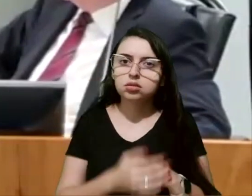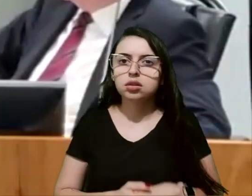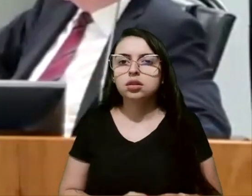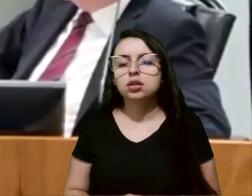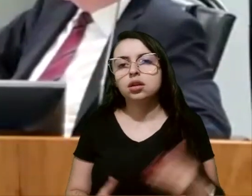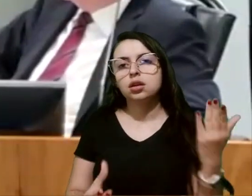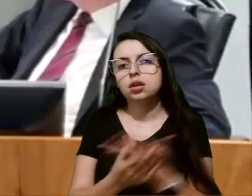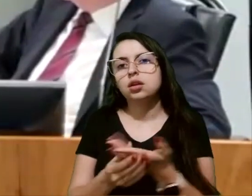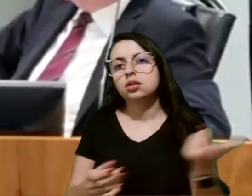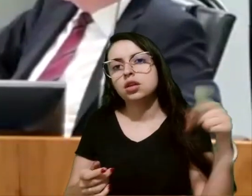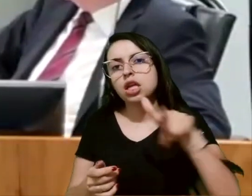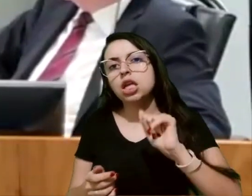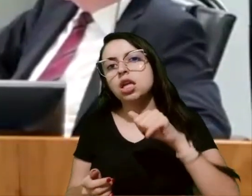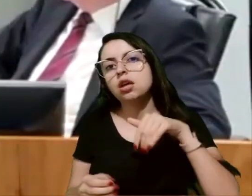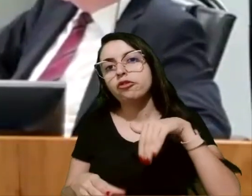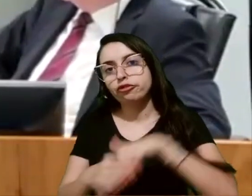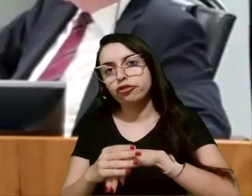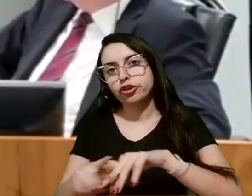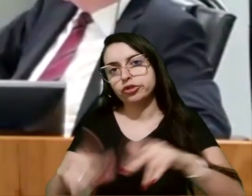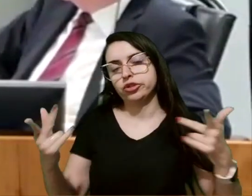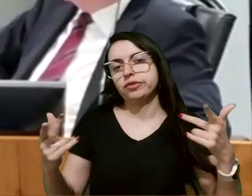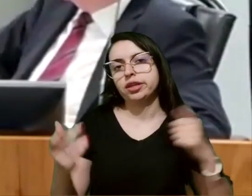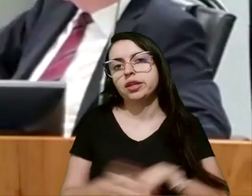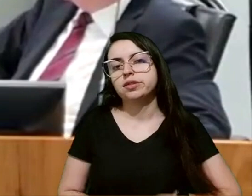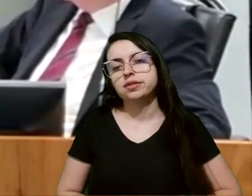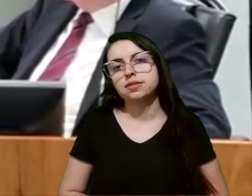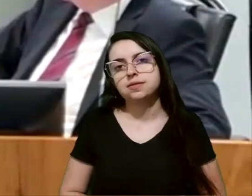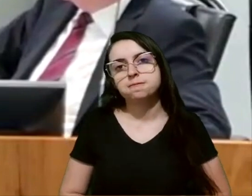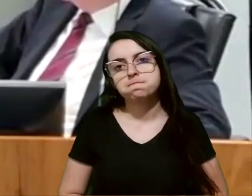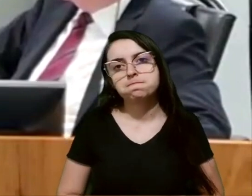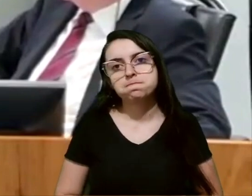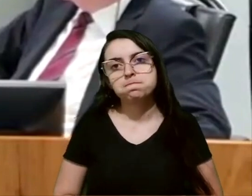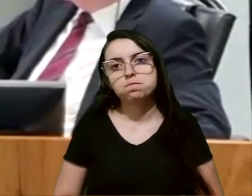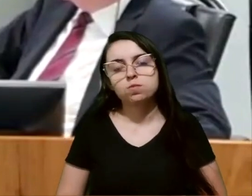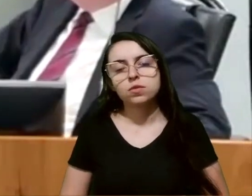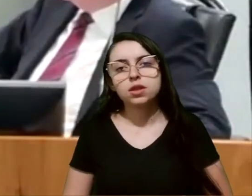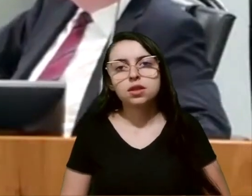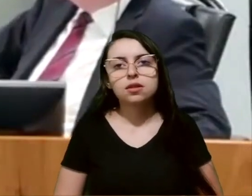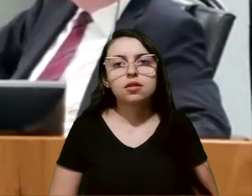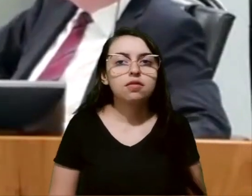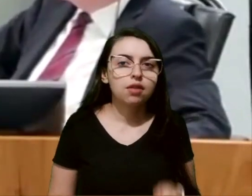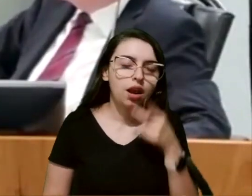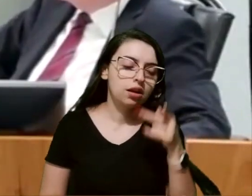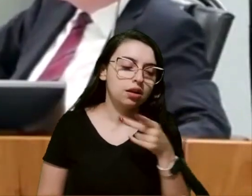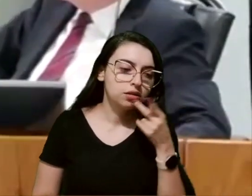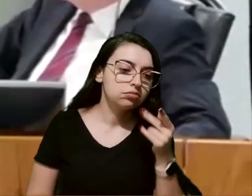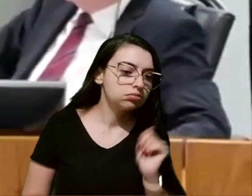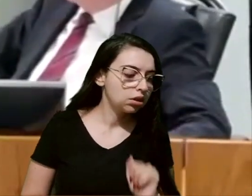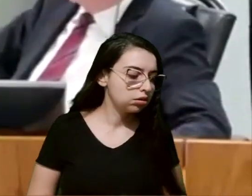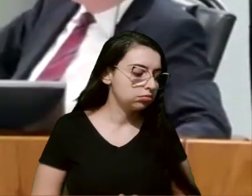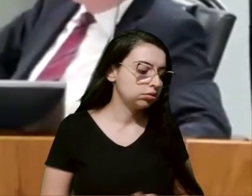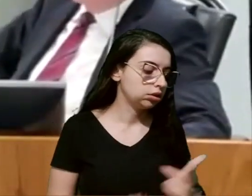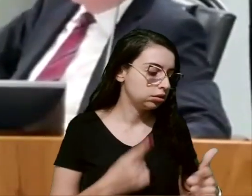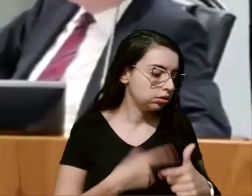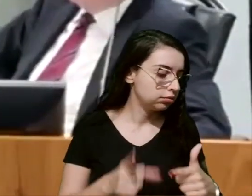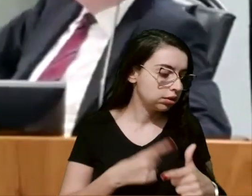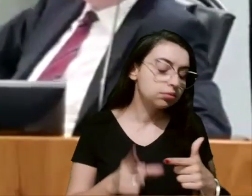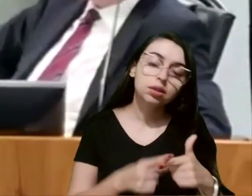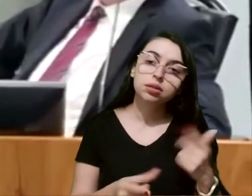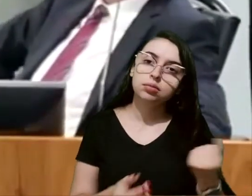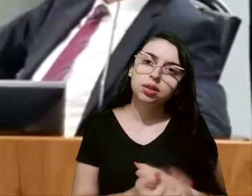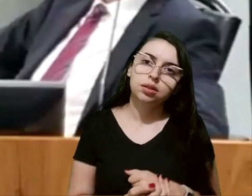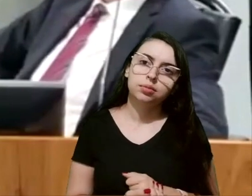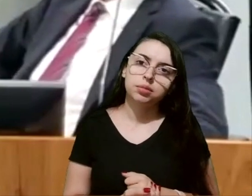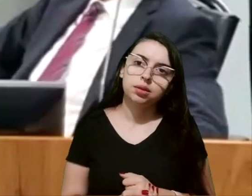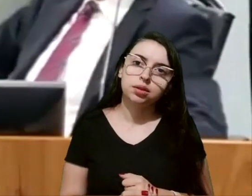porque entraram com uma ação de inconstitucionalidade perante a Suprema Corte Americana, dizendo: olha, tem um problema